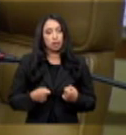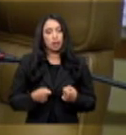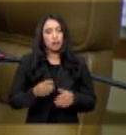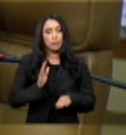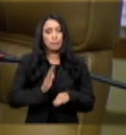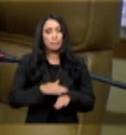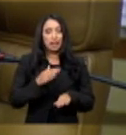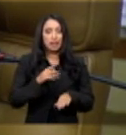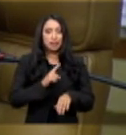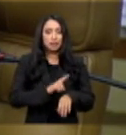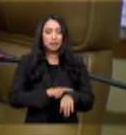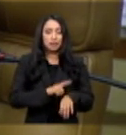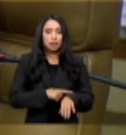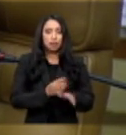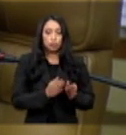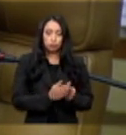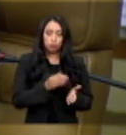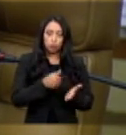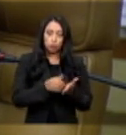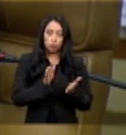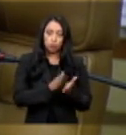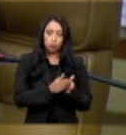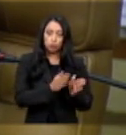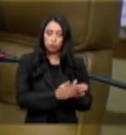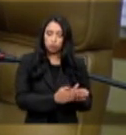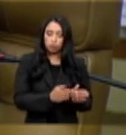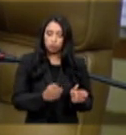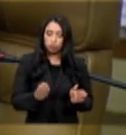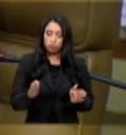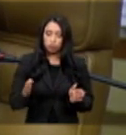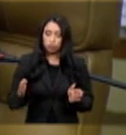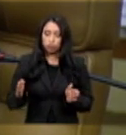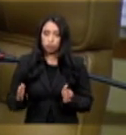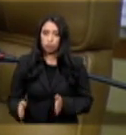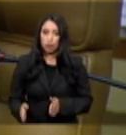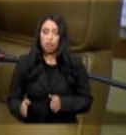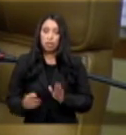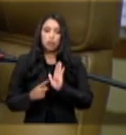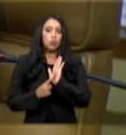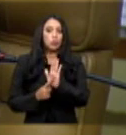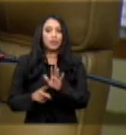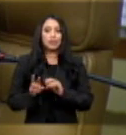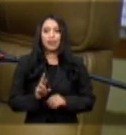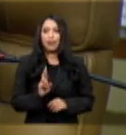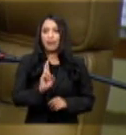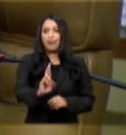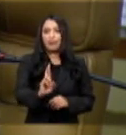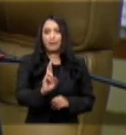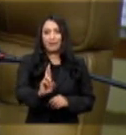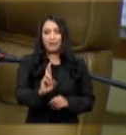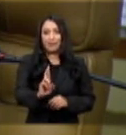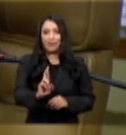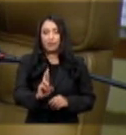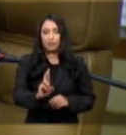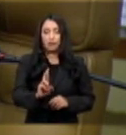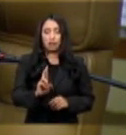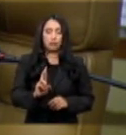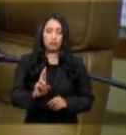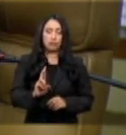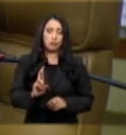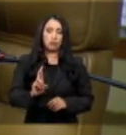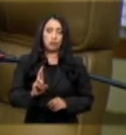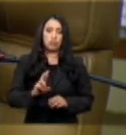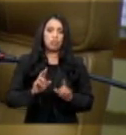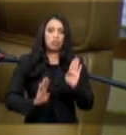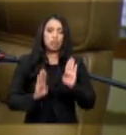em curso não pode servir de burla à regra de licitação, pelo que tem